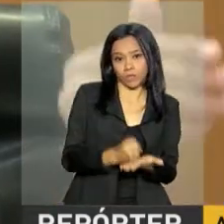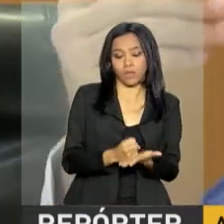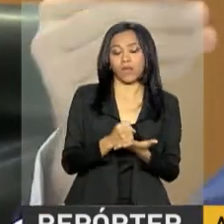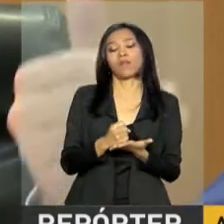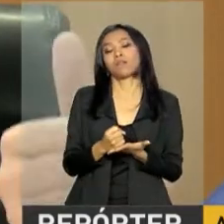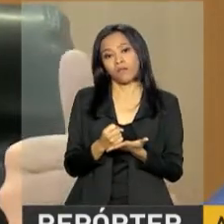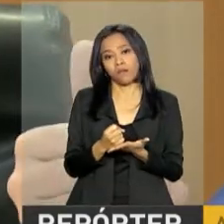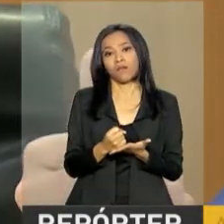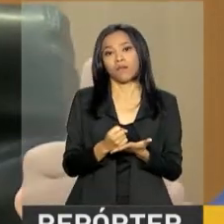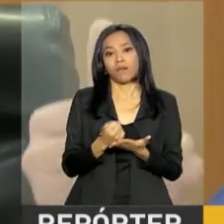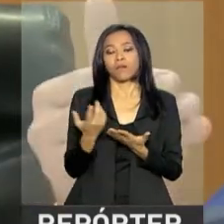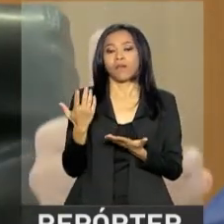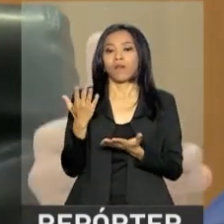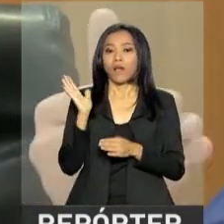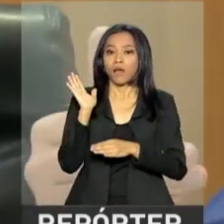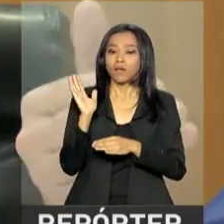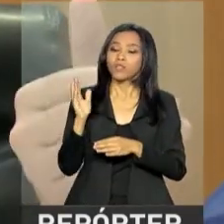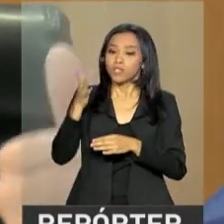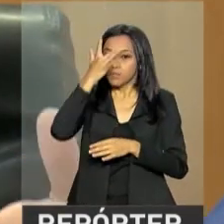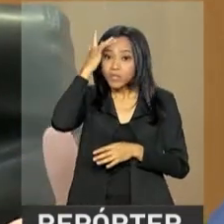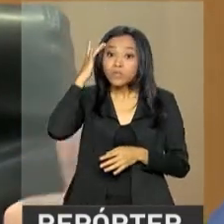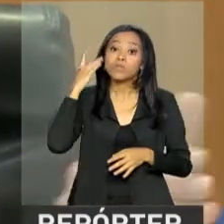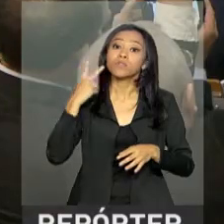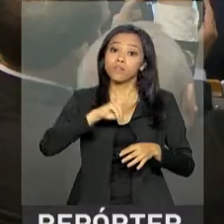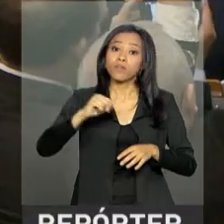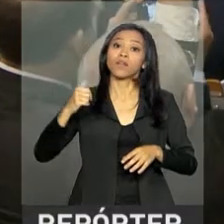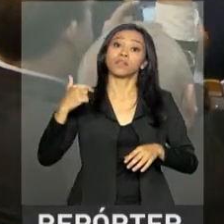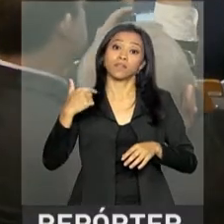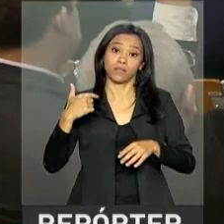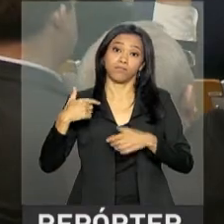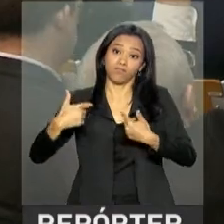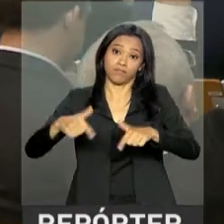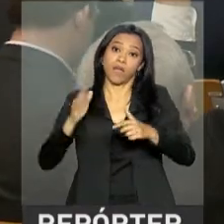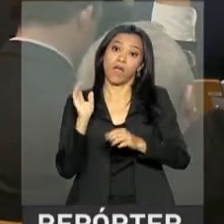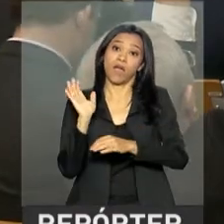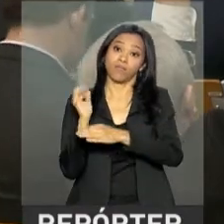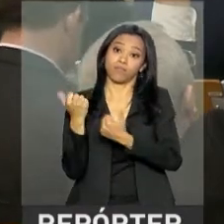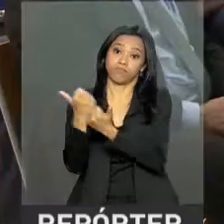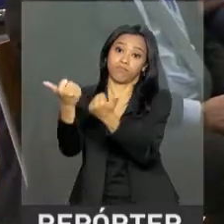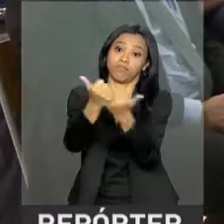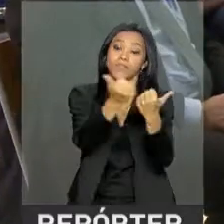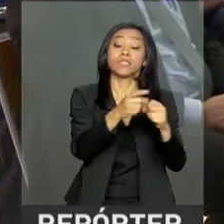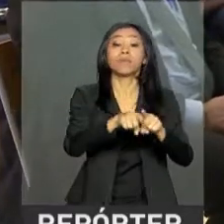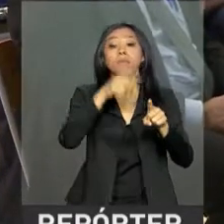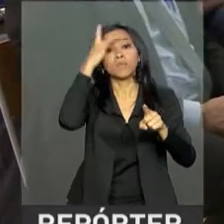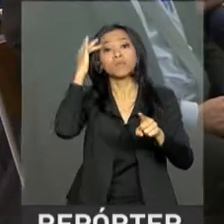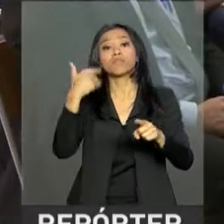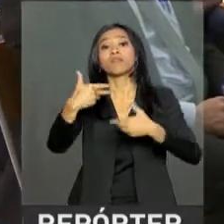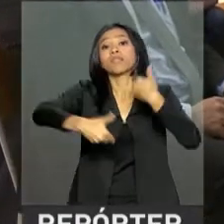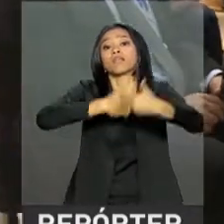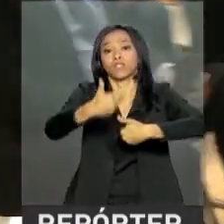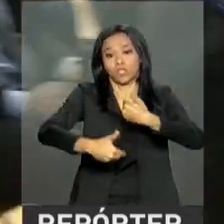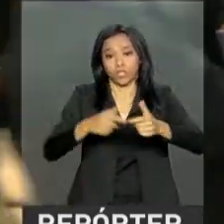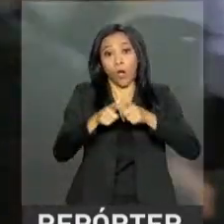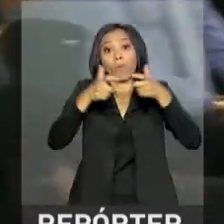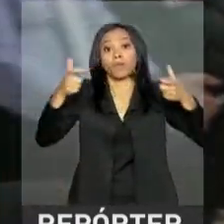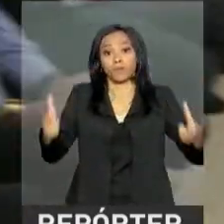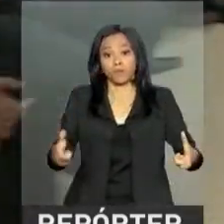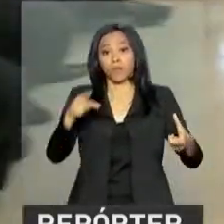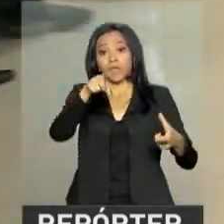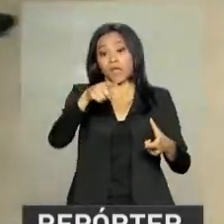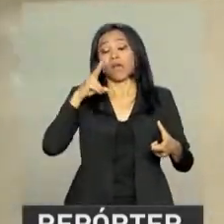quase dobrando a quantidade de pessoas atendidas o edital também prevê que as comunidades terapêuticas serão